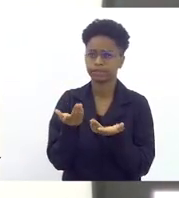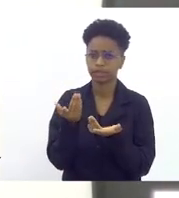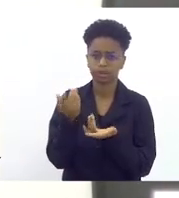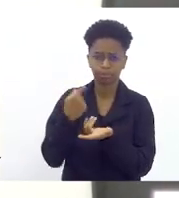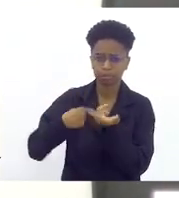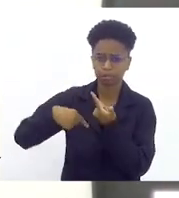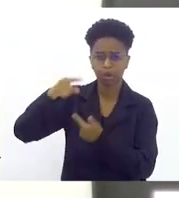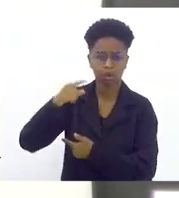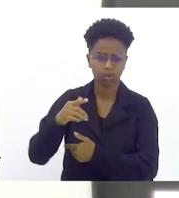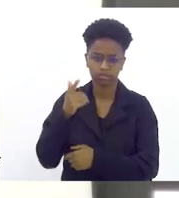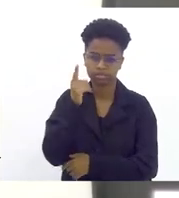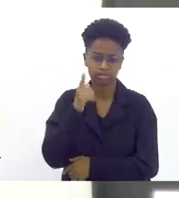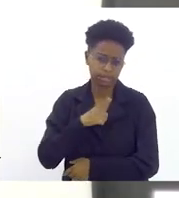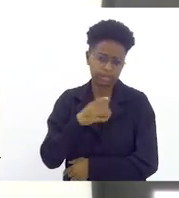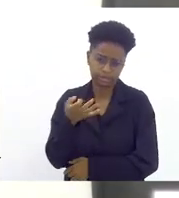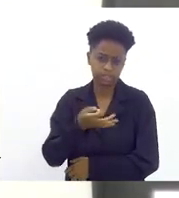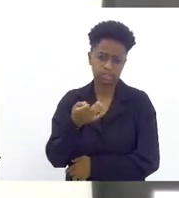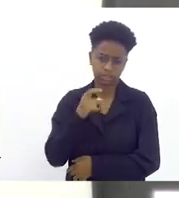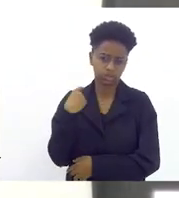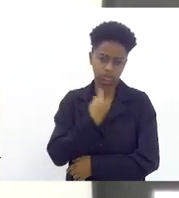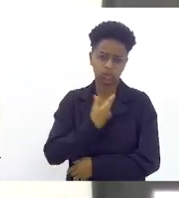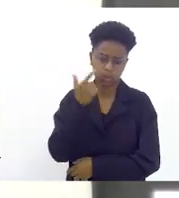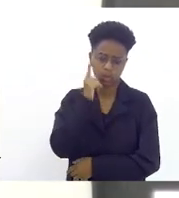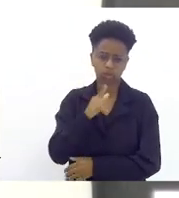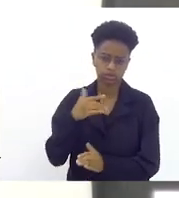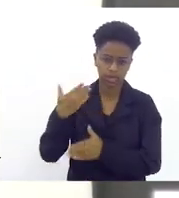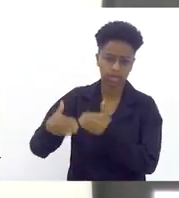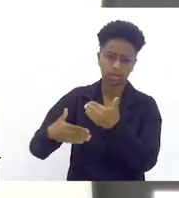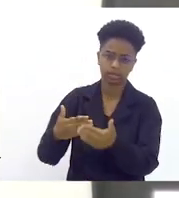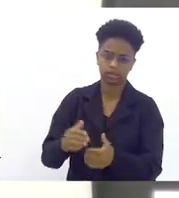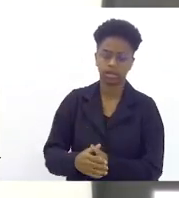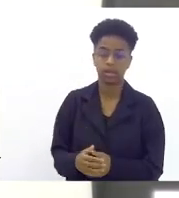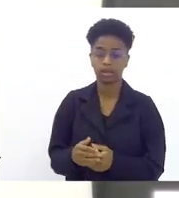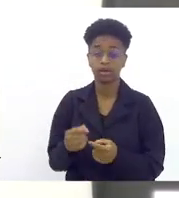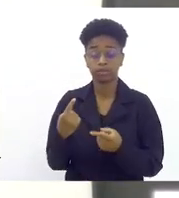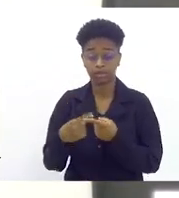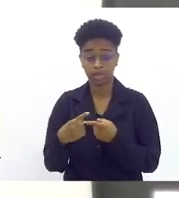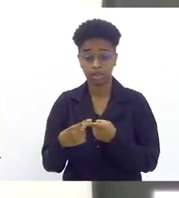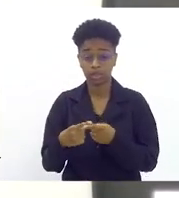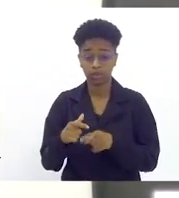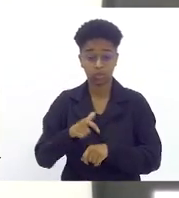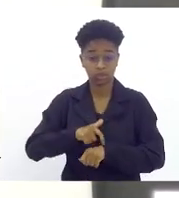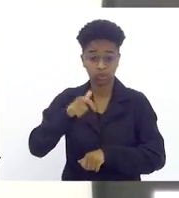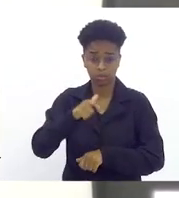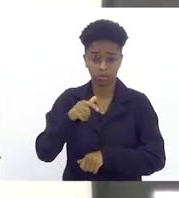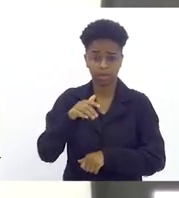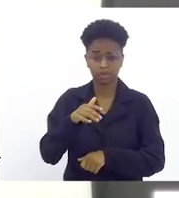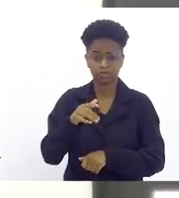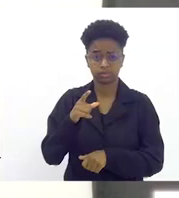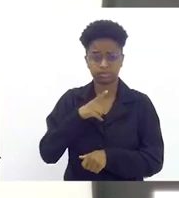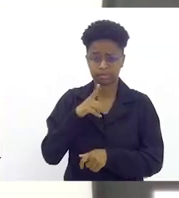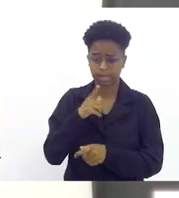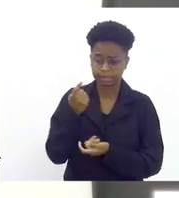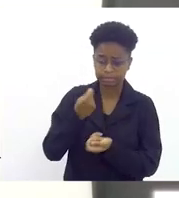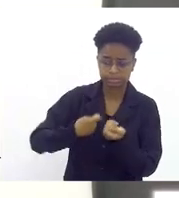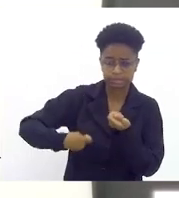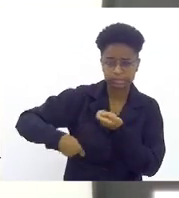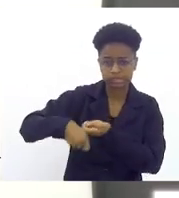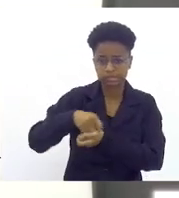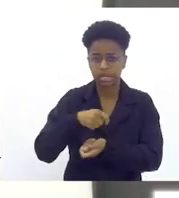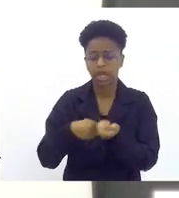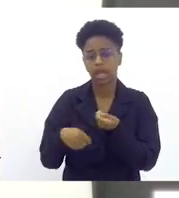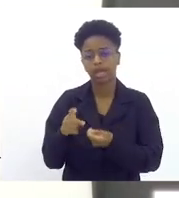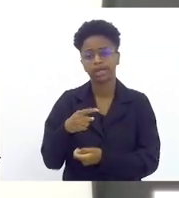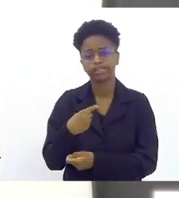avançar. Né? Com certeza, a gente vai conseguir avançar. E é isso, porque, quando chega na mesa de negociação, a gente